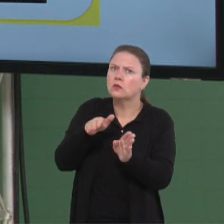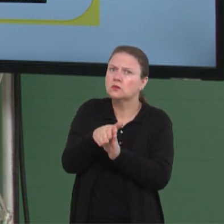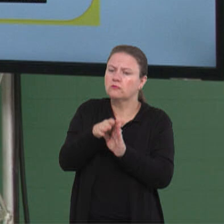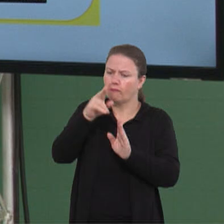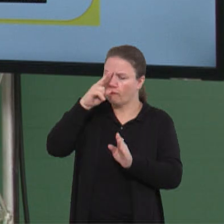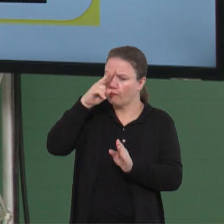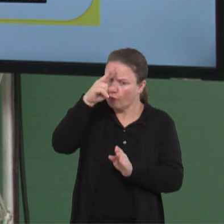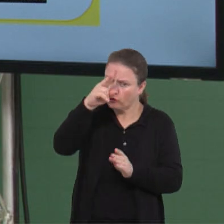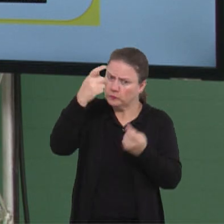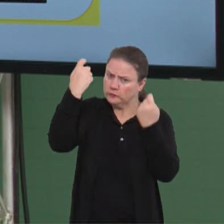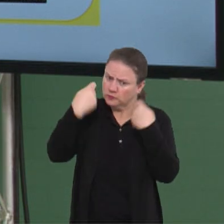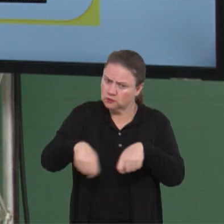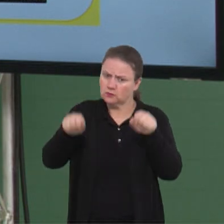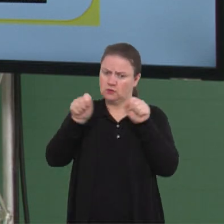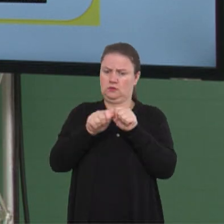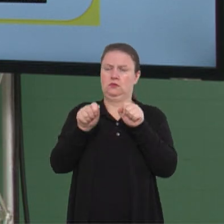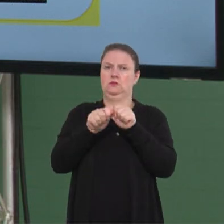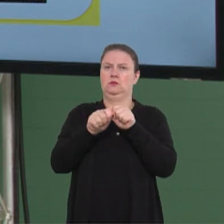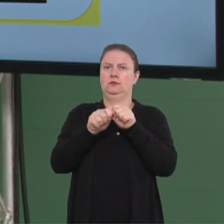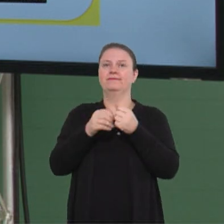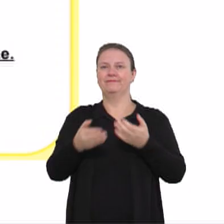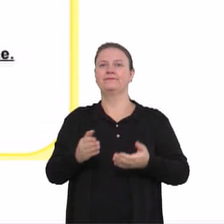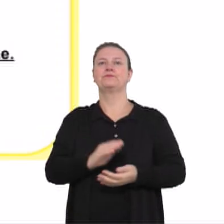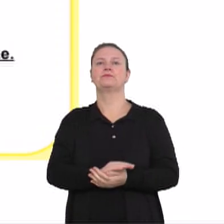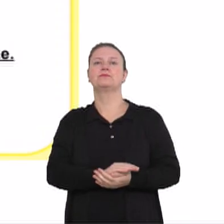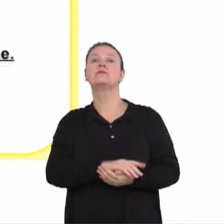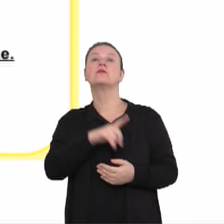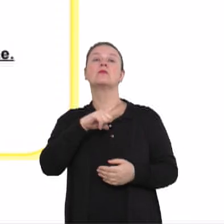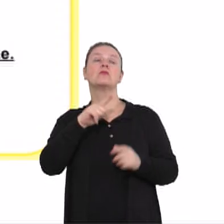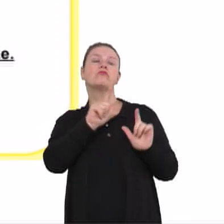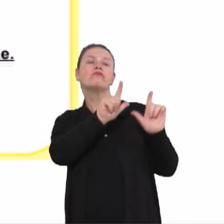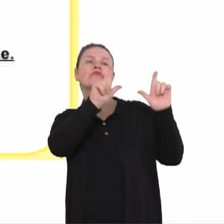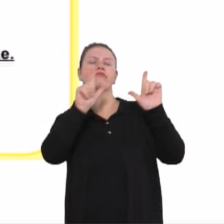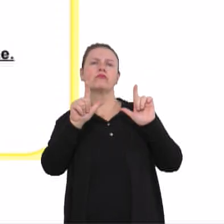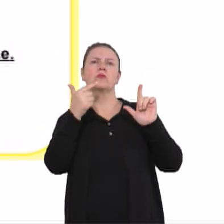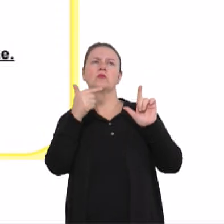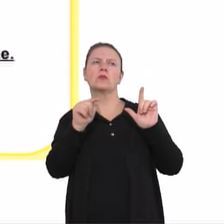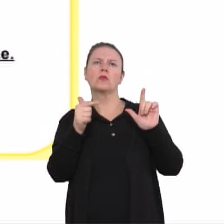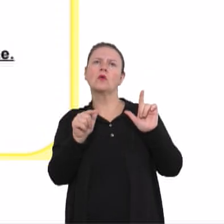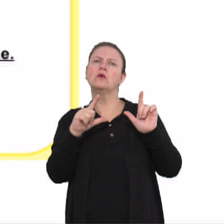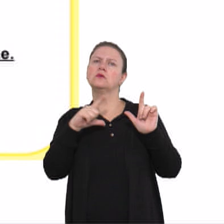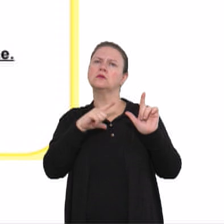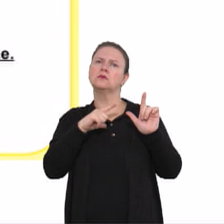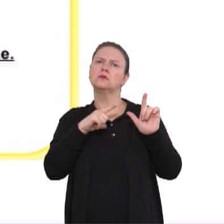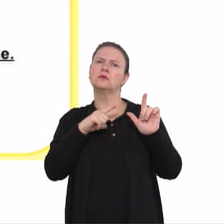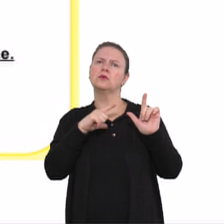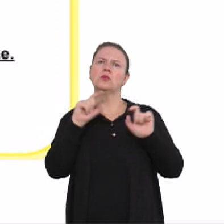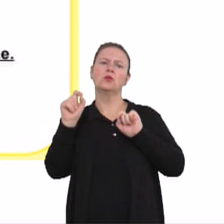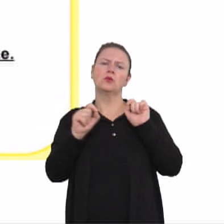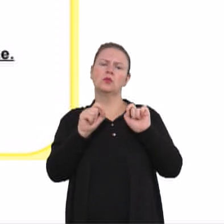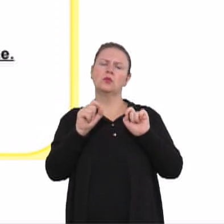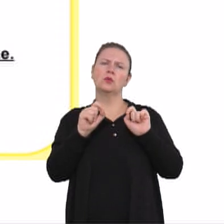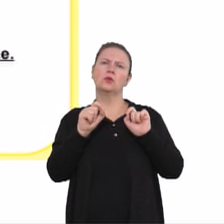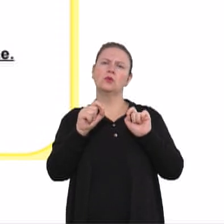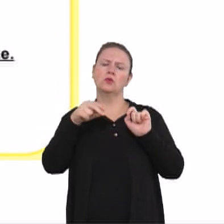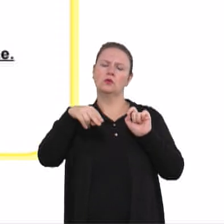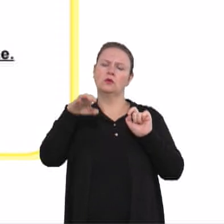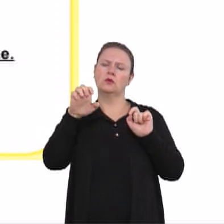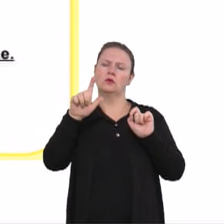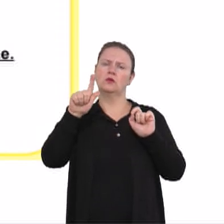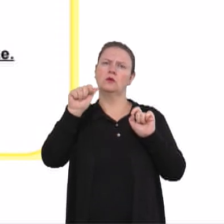pessoa tem que fazer aquilo em do lado de cá nós temos a negativa do manchester que a massa